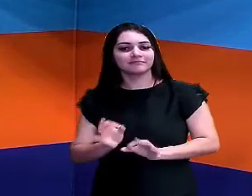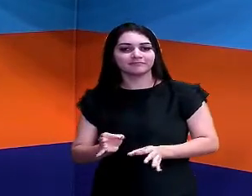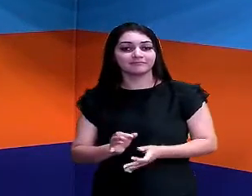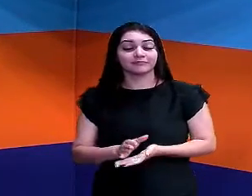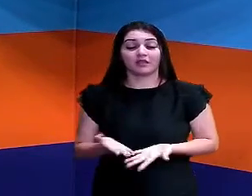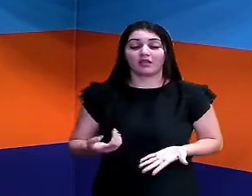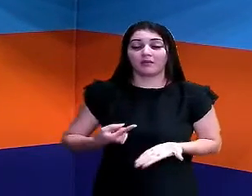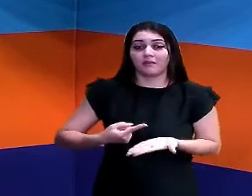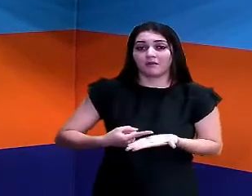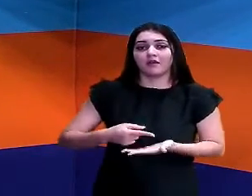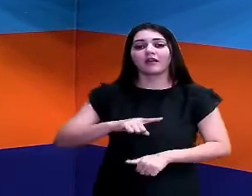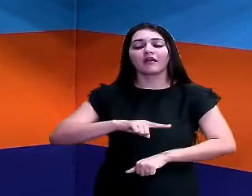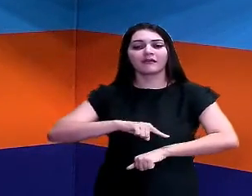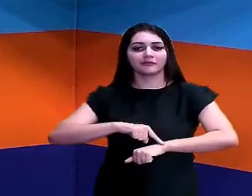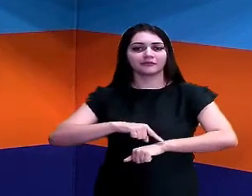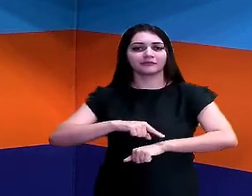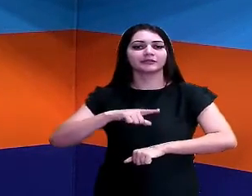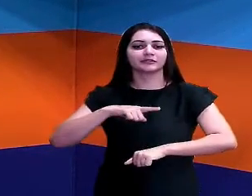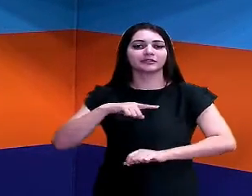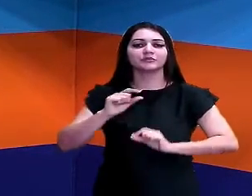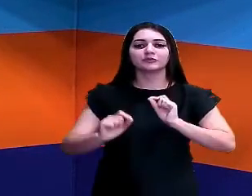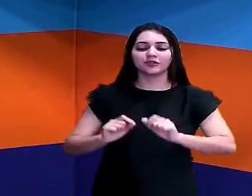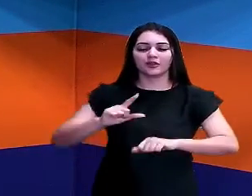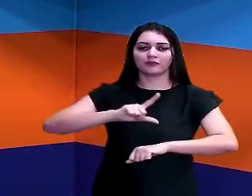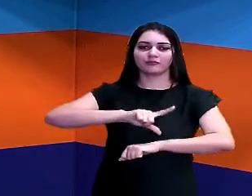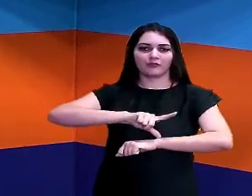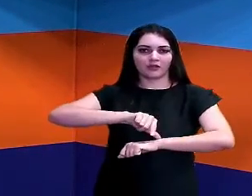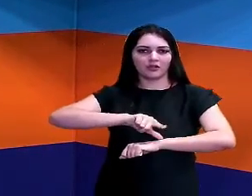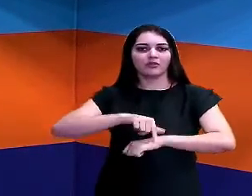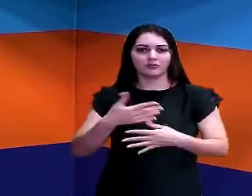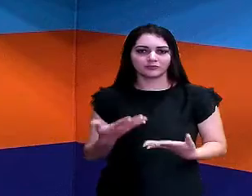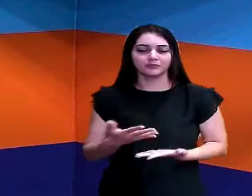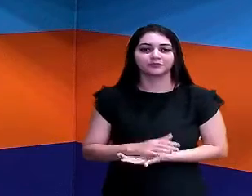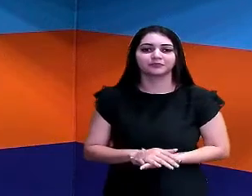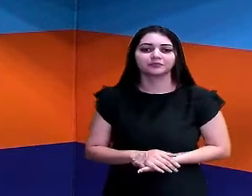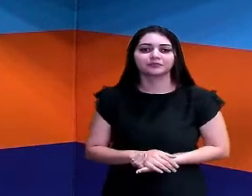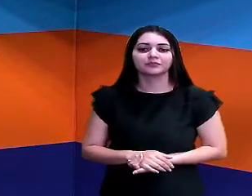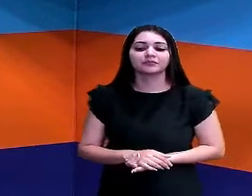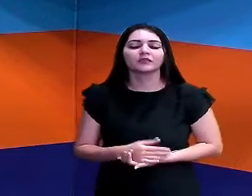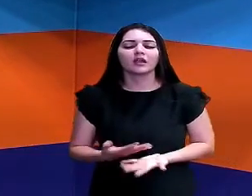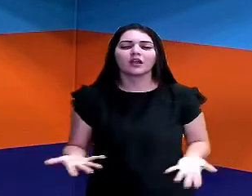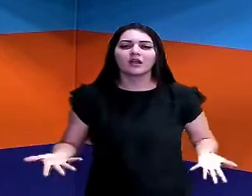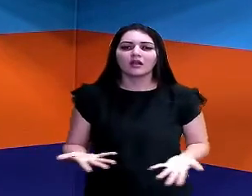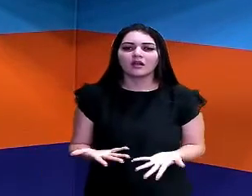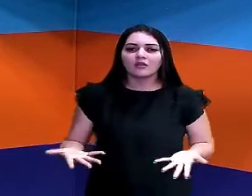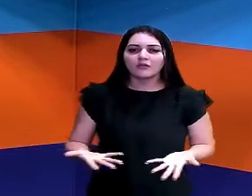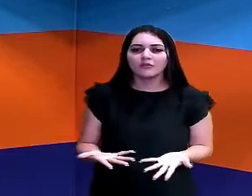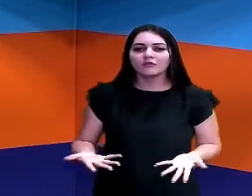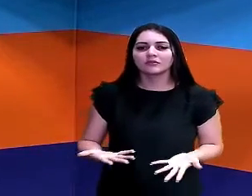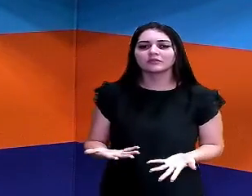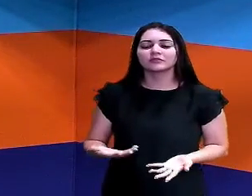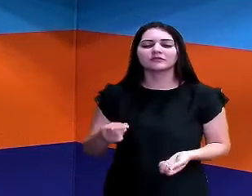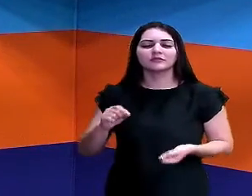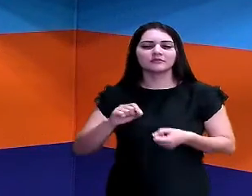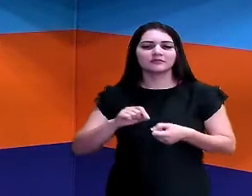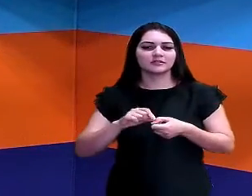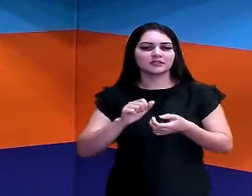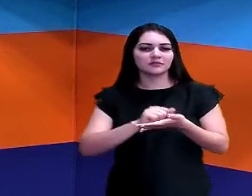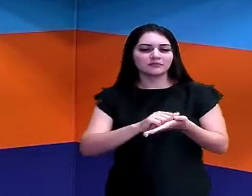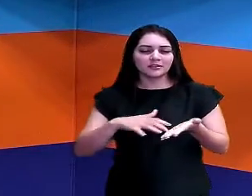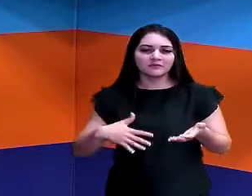Então, para marcar as horas, nós temos aí os relógios, tá bom? Vamos agora fazer um exercíciozinho